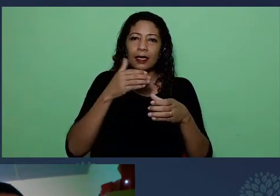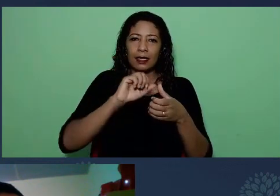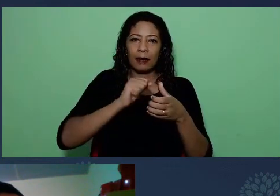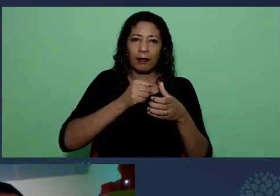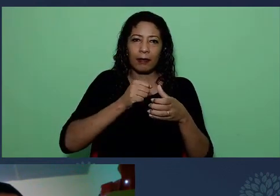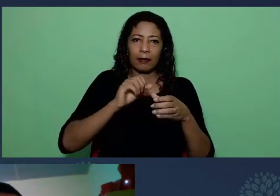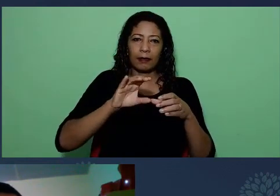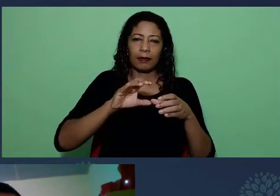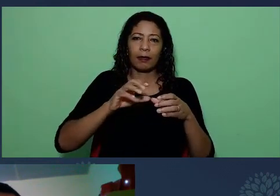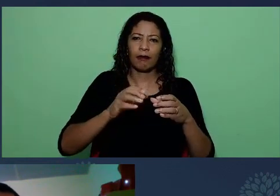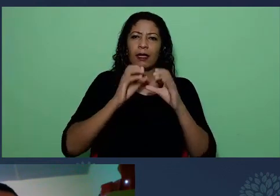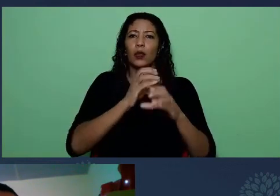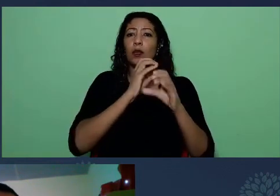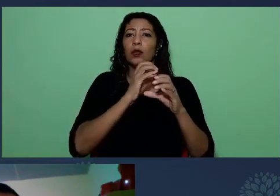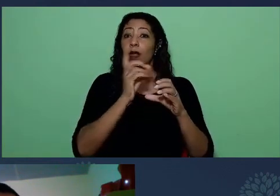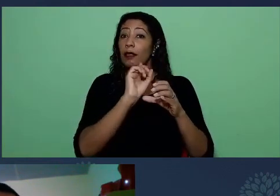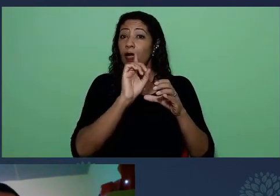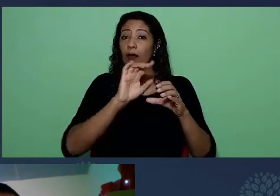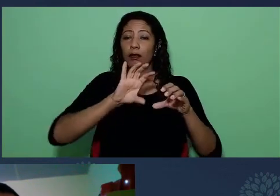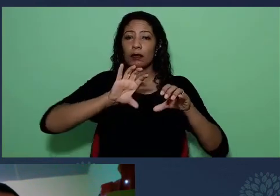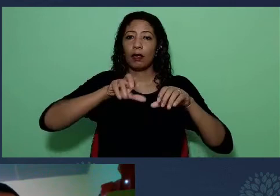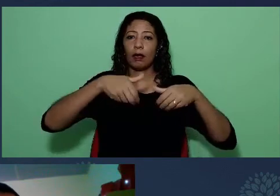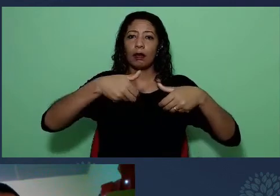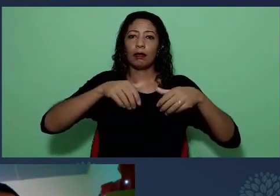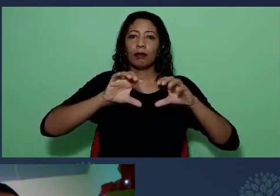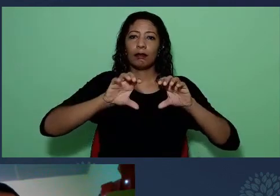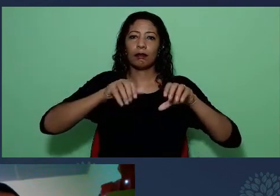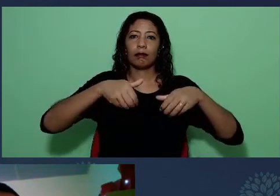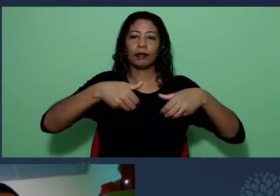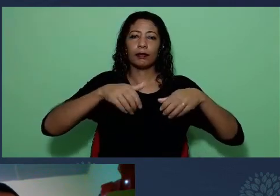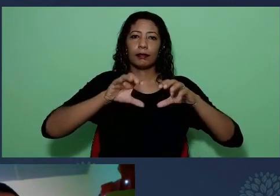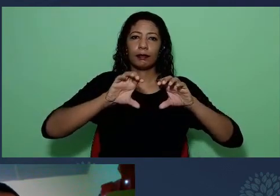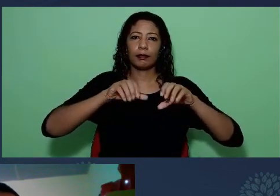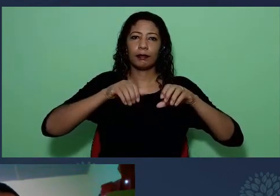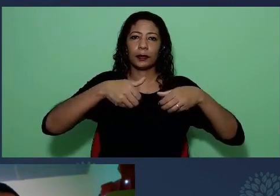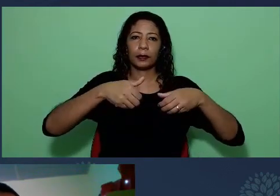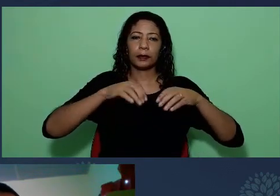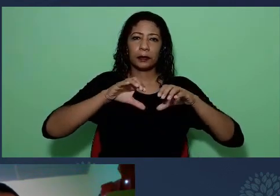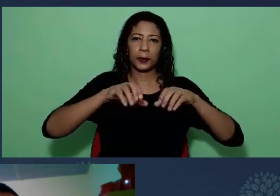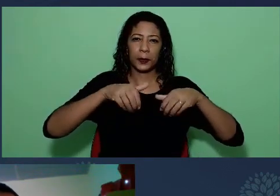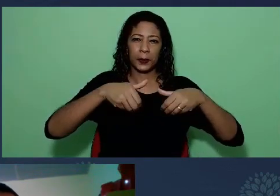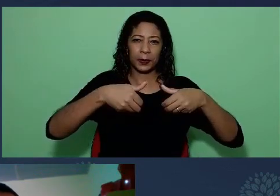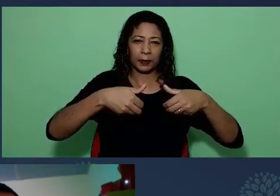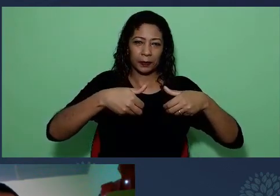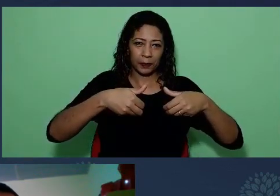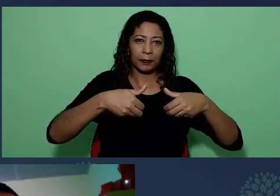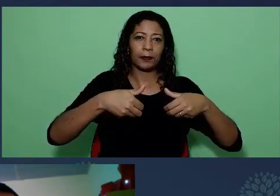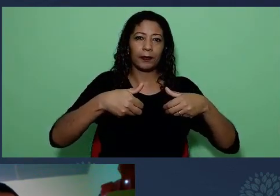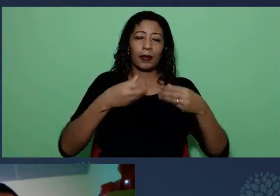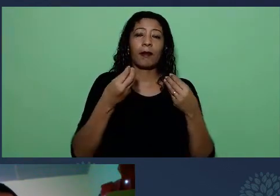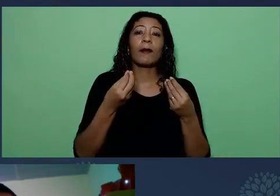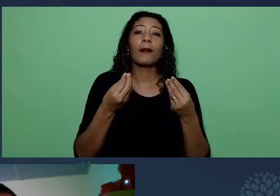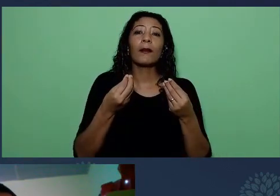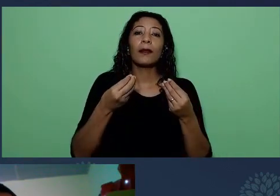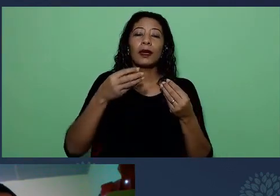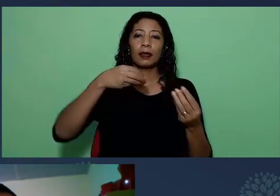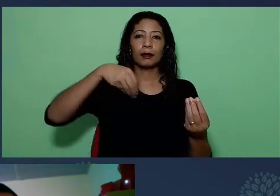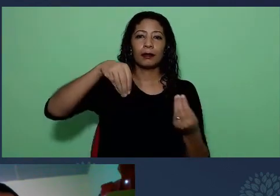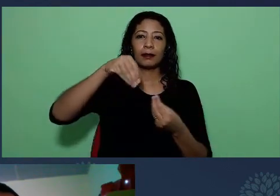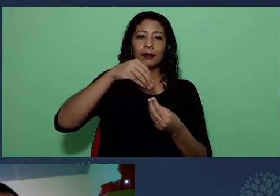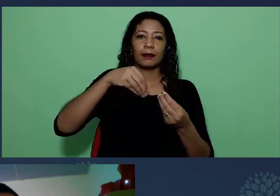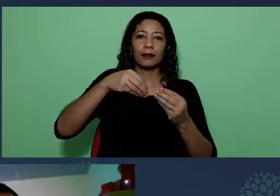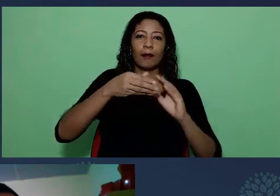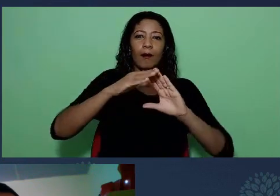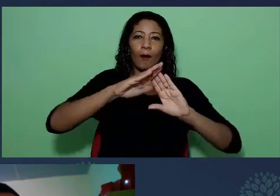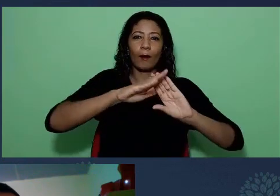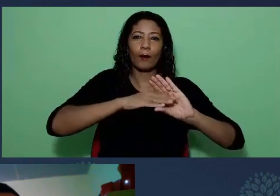gira, porque ele é cilíndrico, gira para que aquele detergente remova